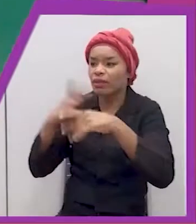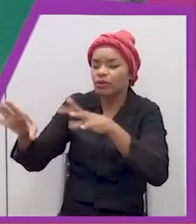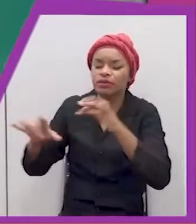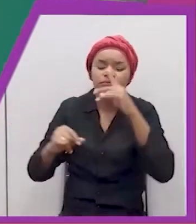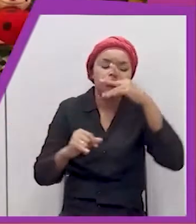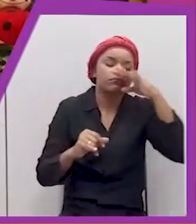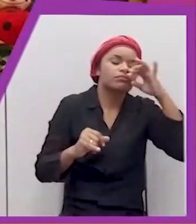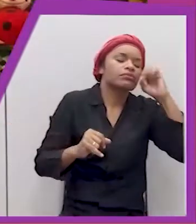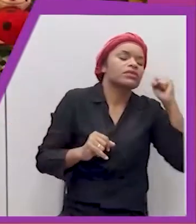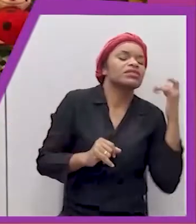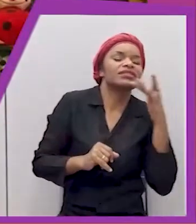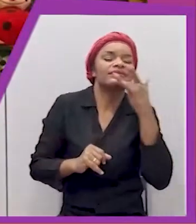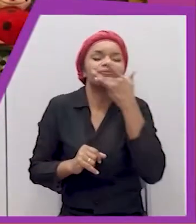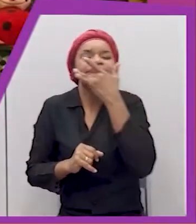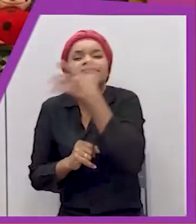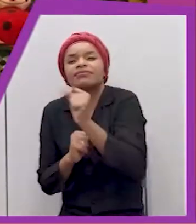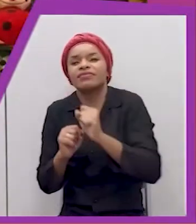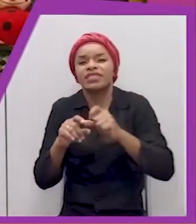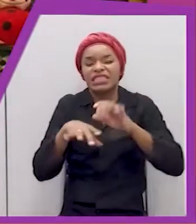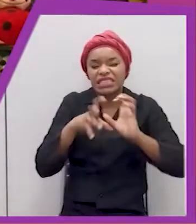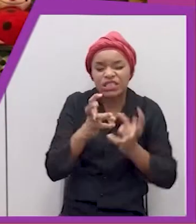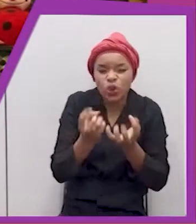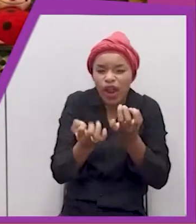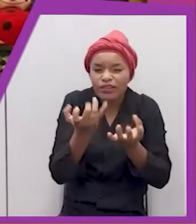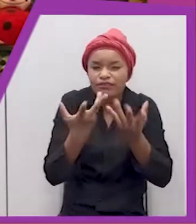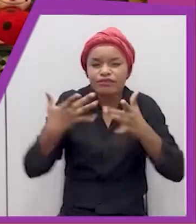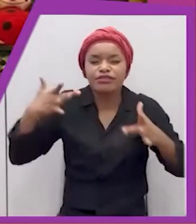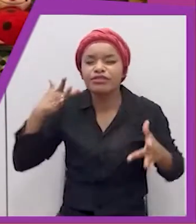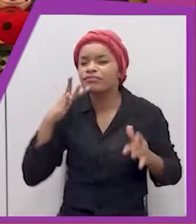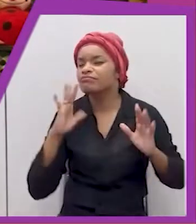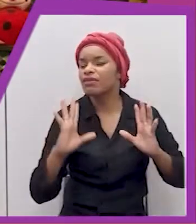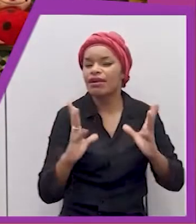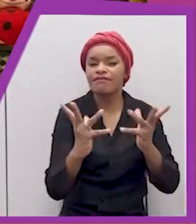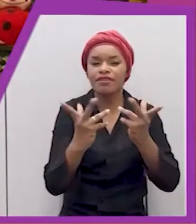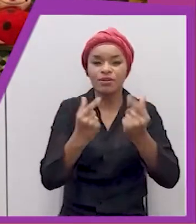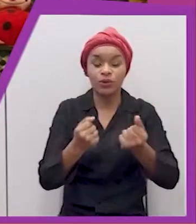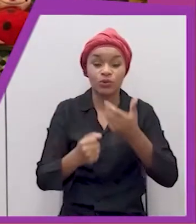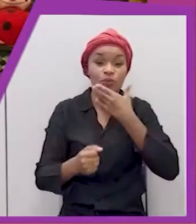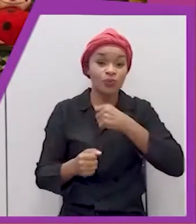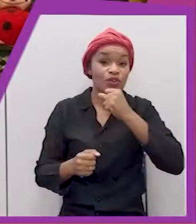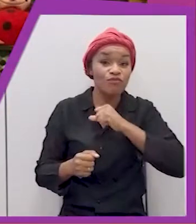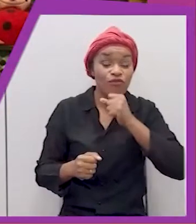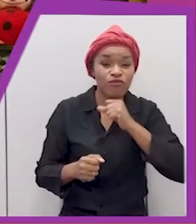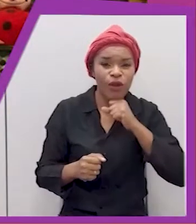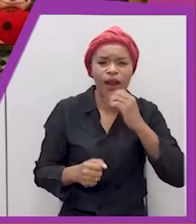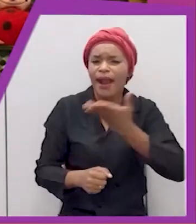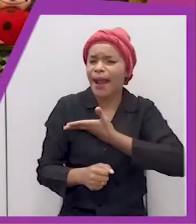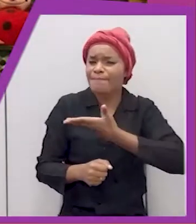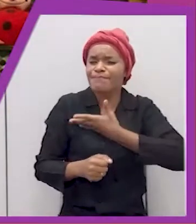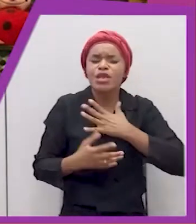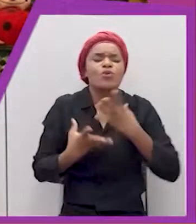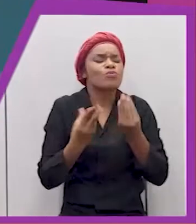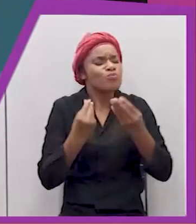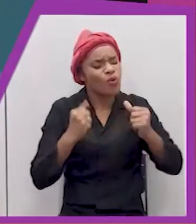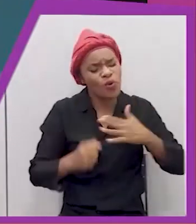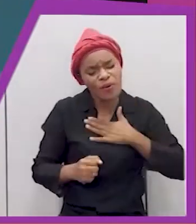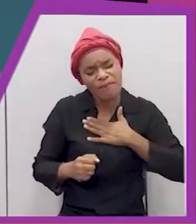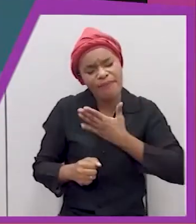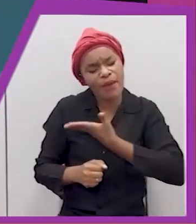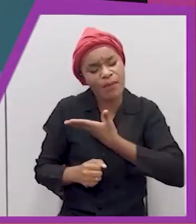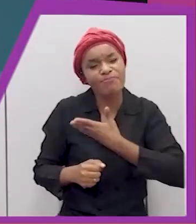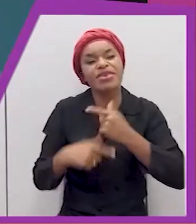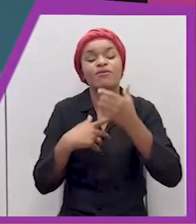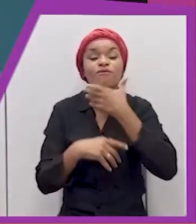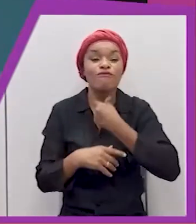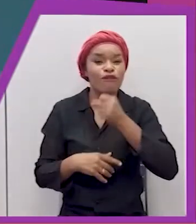baixo do forno e depois abre uma TAM o forno a boca do forno é tem até uma brincadeira que chama Boca de Forno porque o